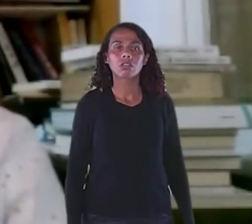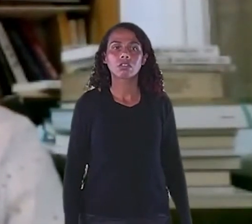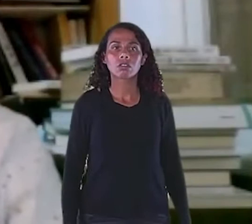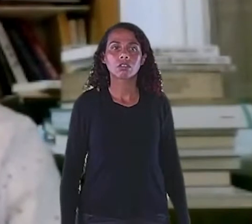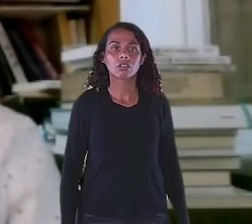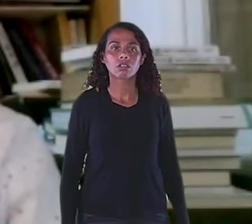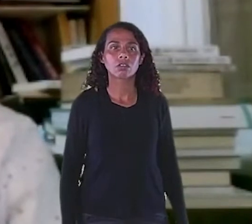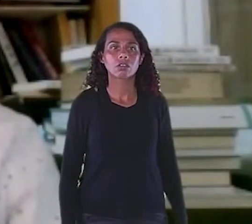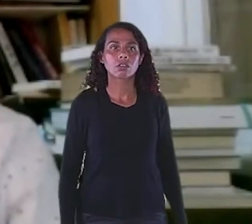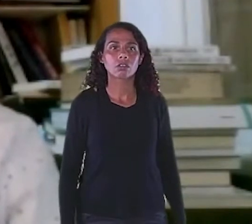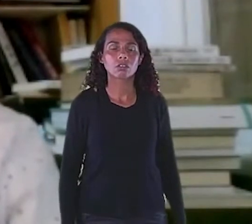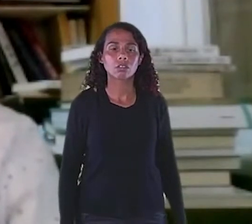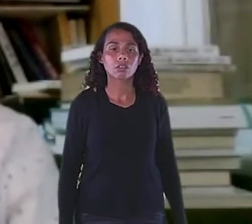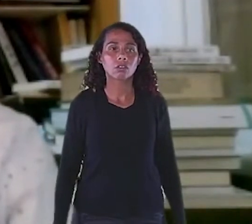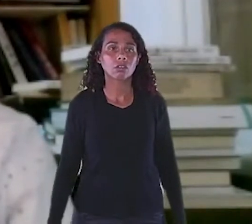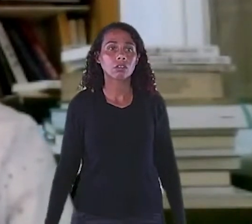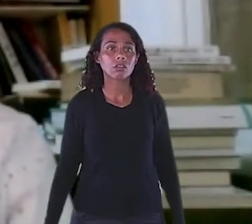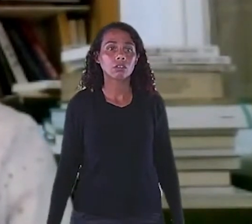assim, uma forma